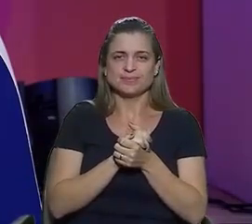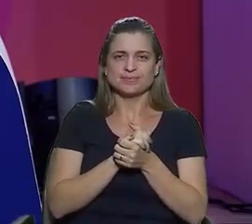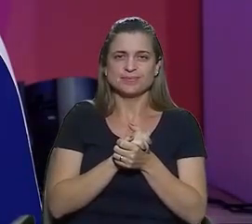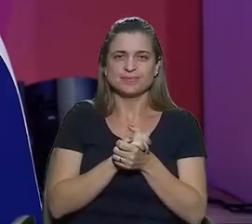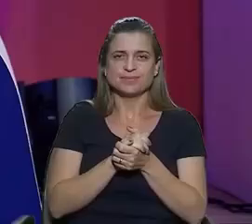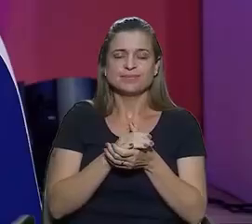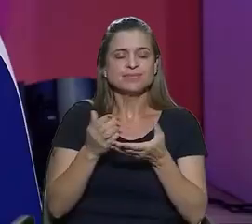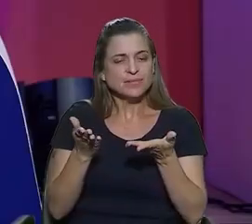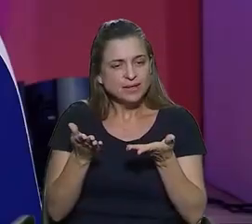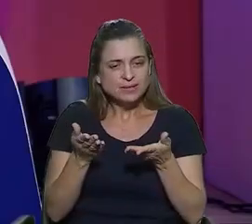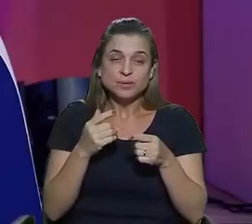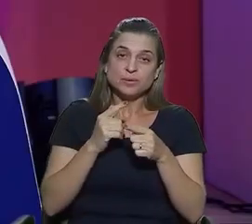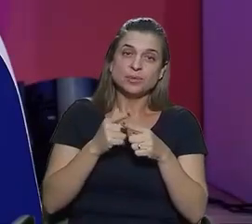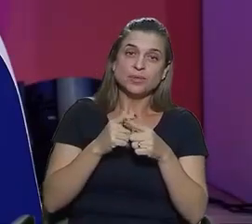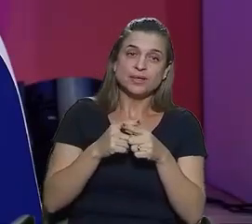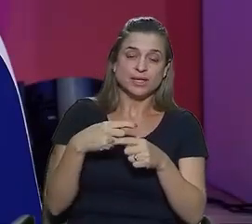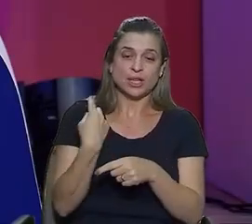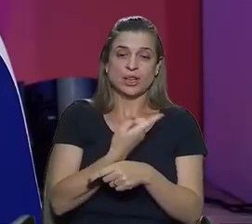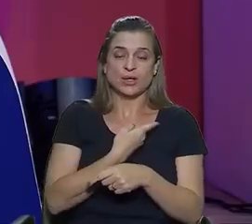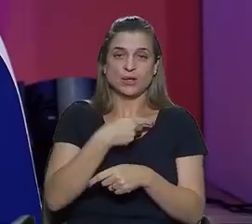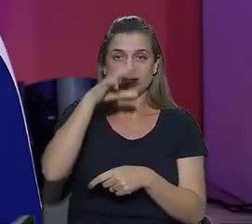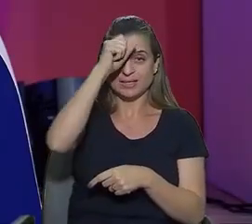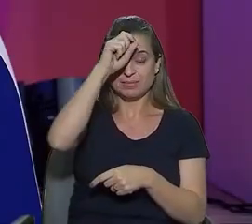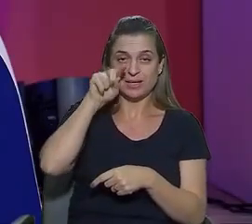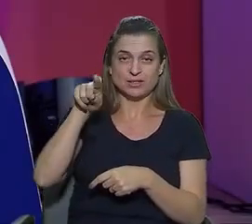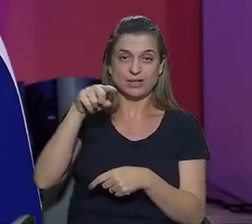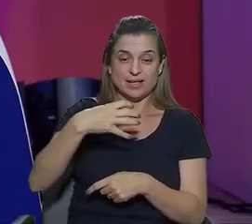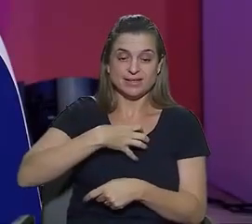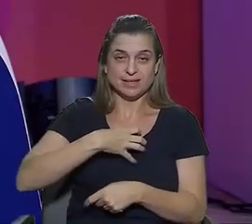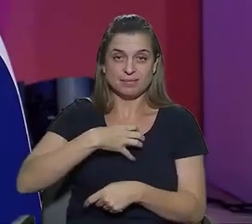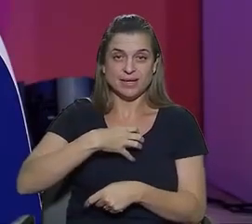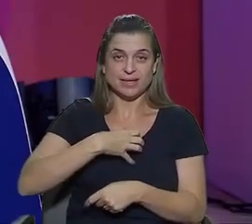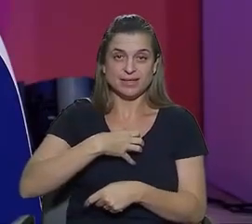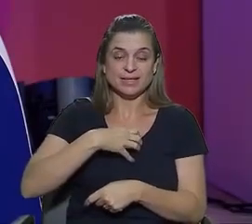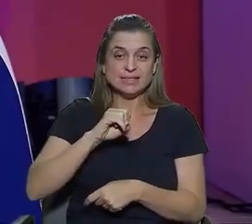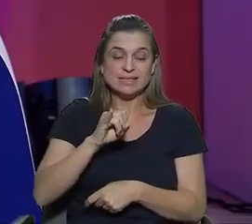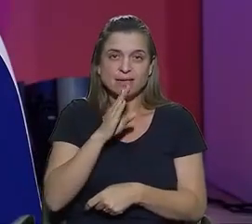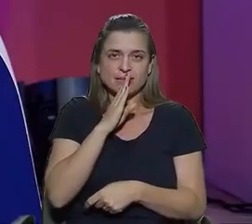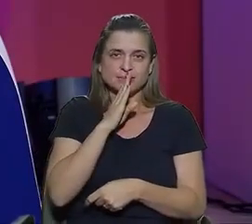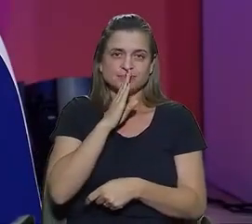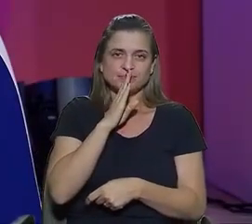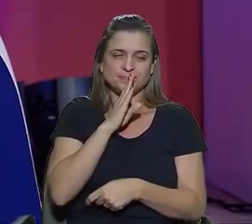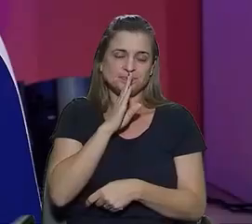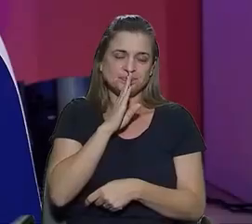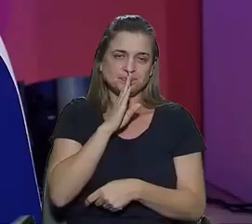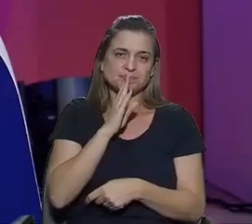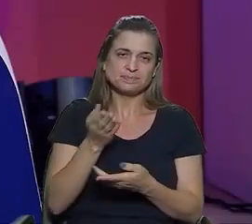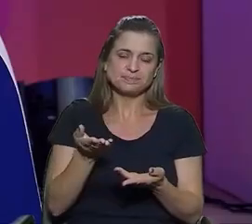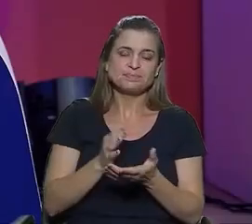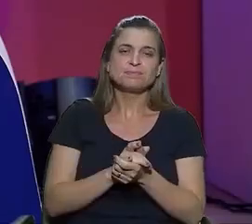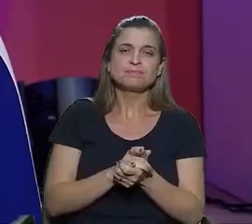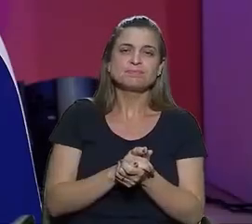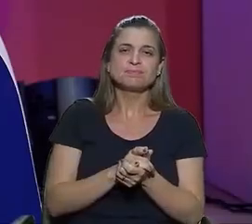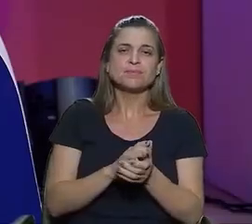porque, né, tem um negócio que a gente aprende na Bahia que é, né, escaladinha, caladinha, né? E eu